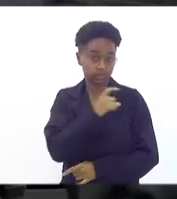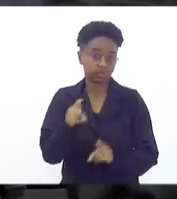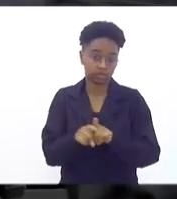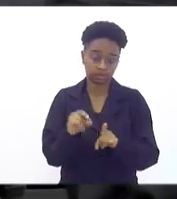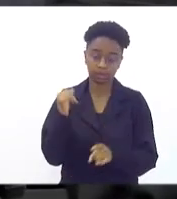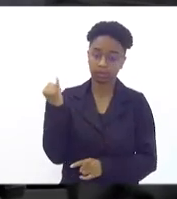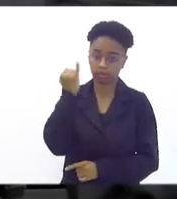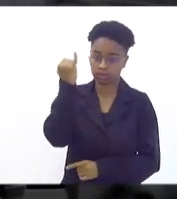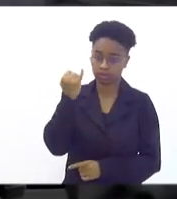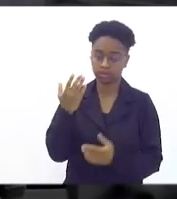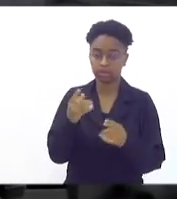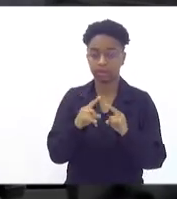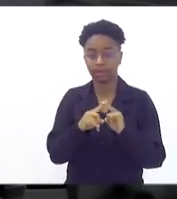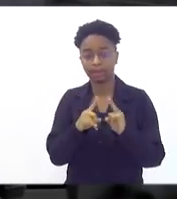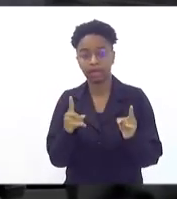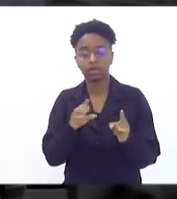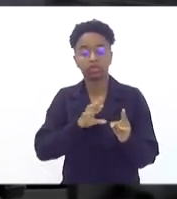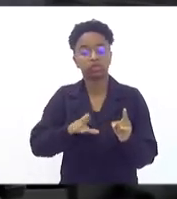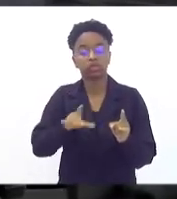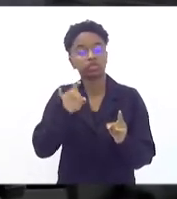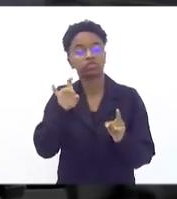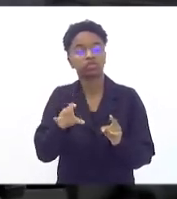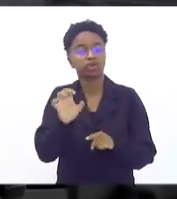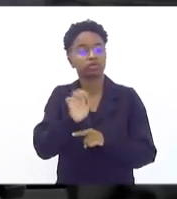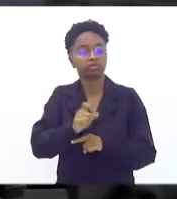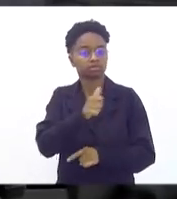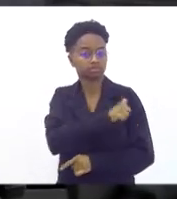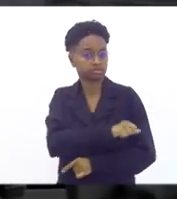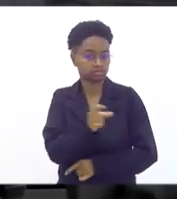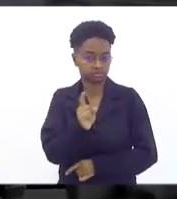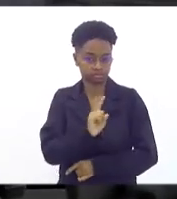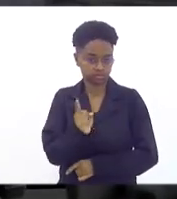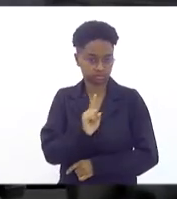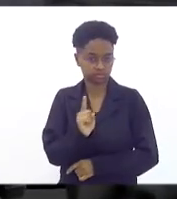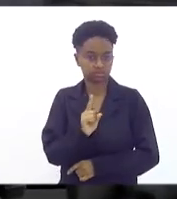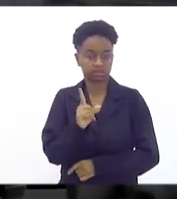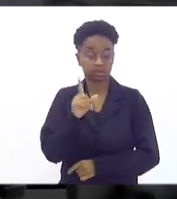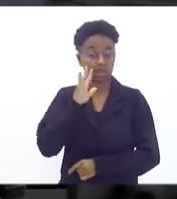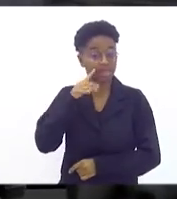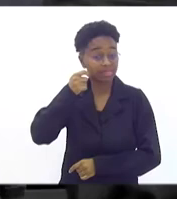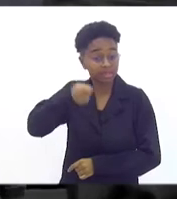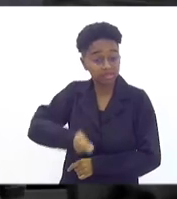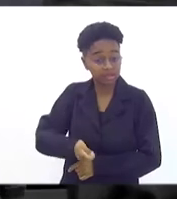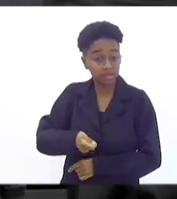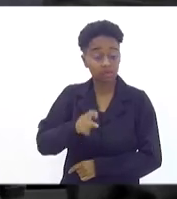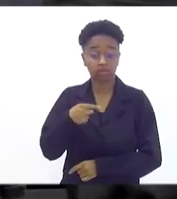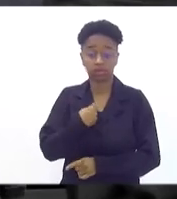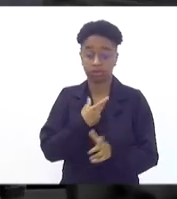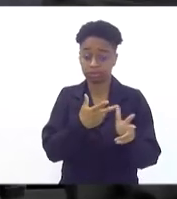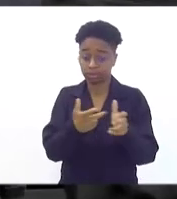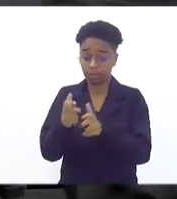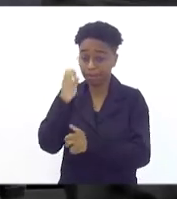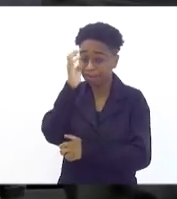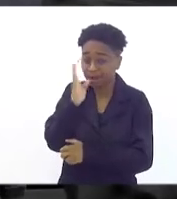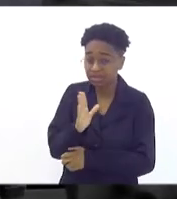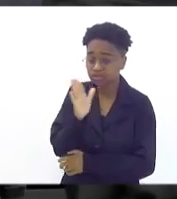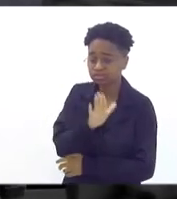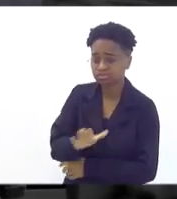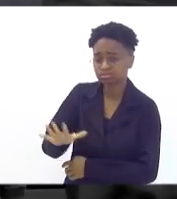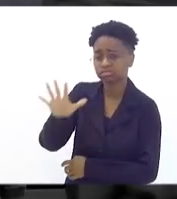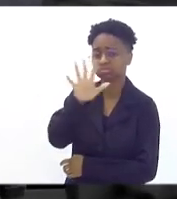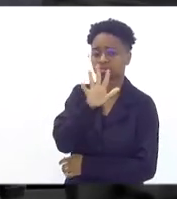eu tô dizendo e não só para o estado do Rio essa decisão tá sendo olhada por todo o Brasil